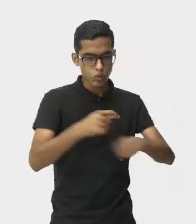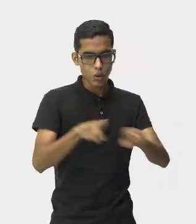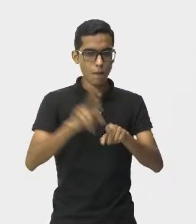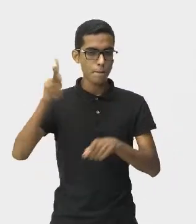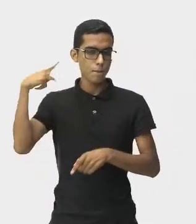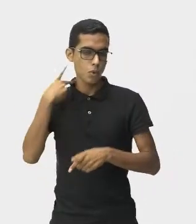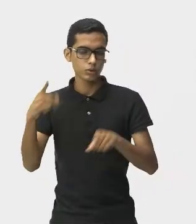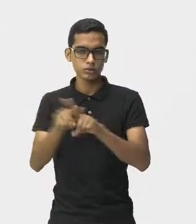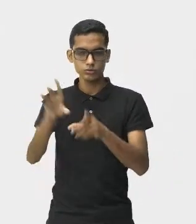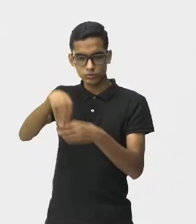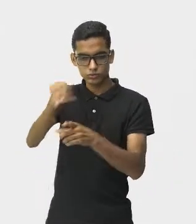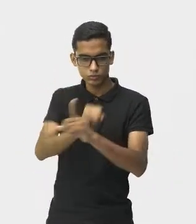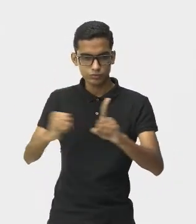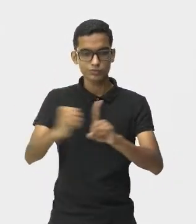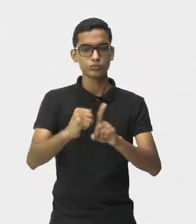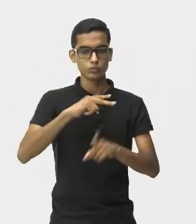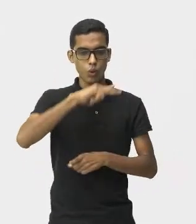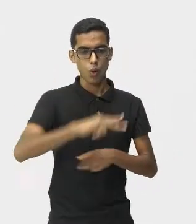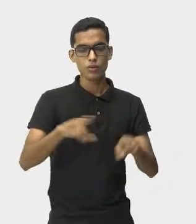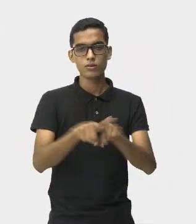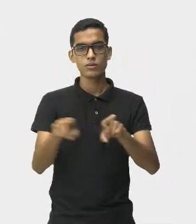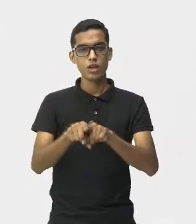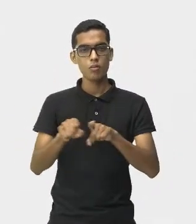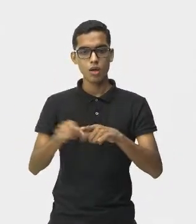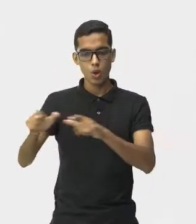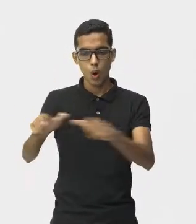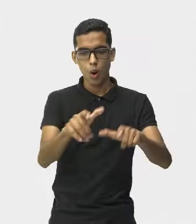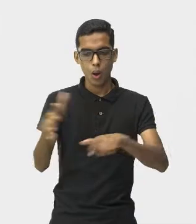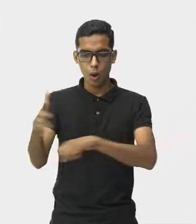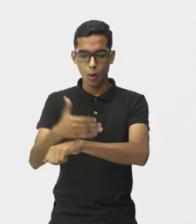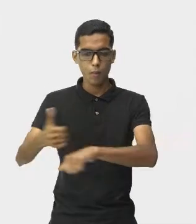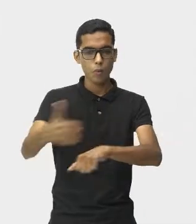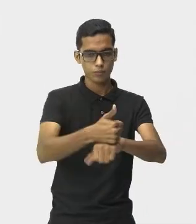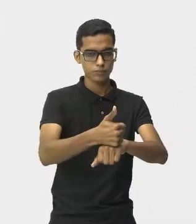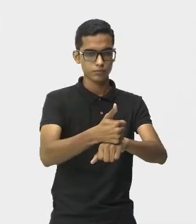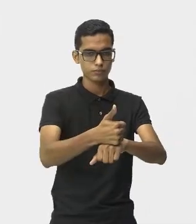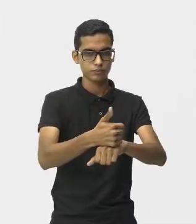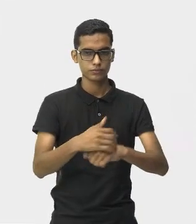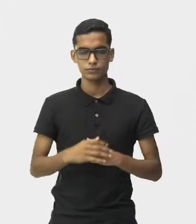e social de Portugal e suas colônias.